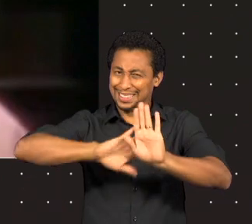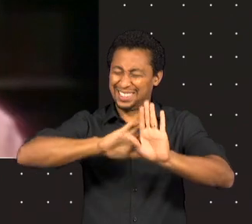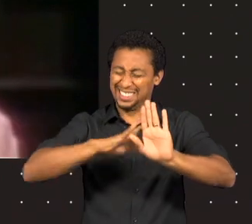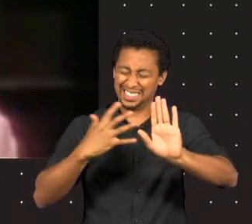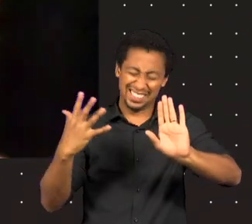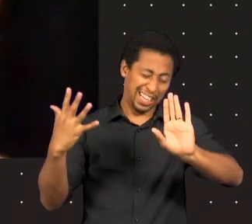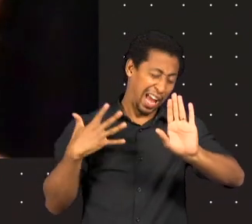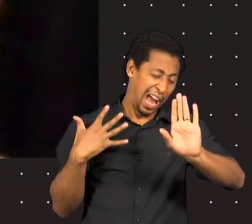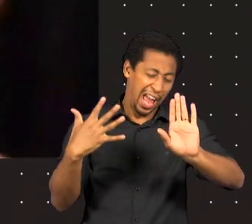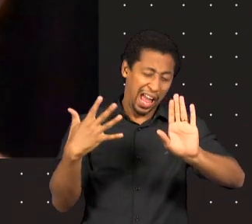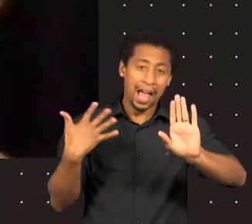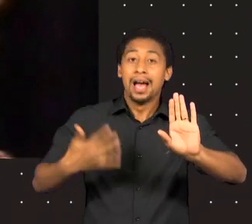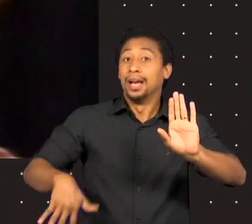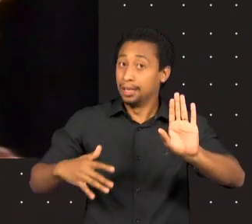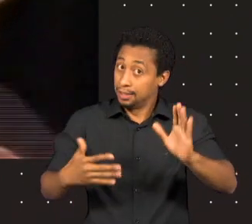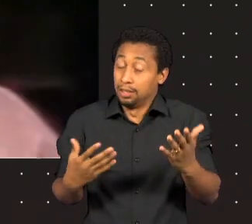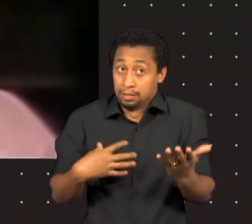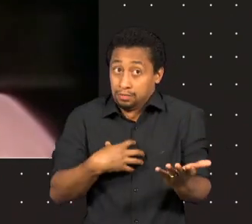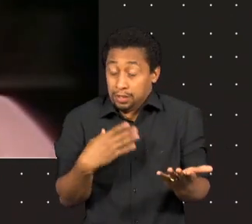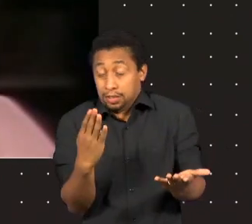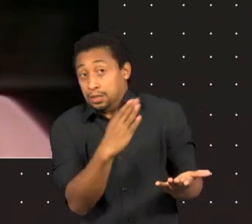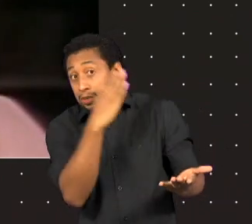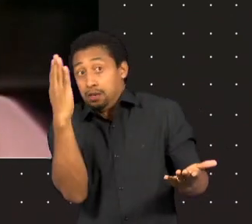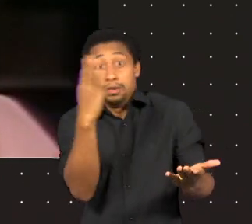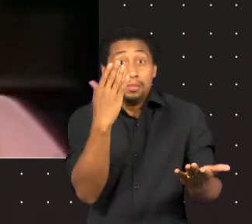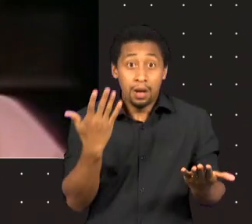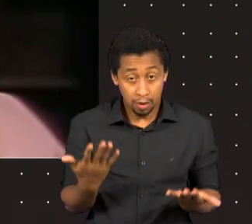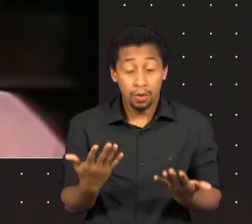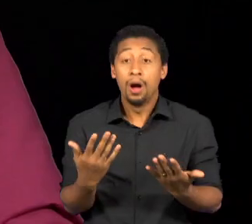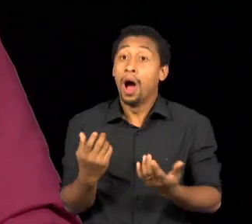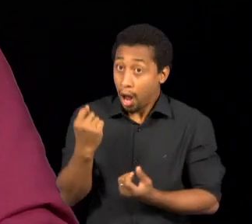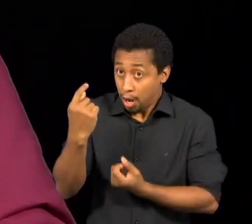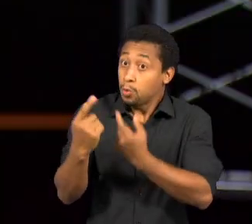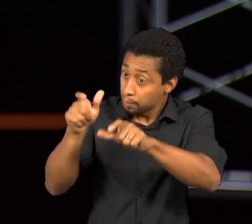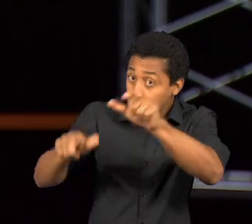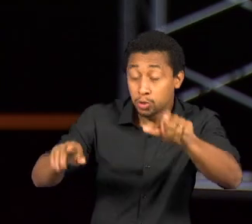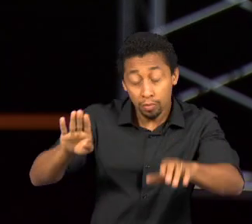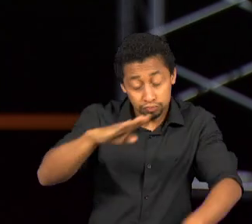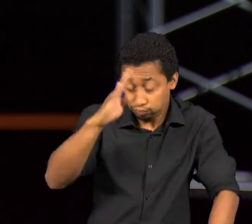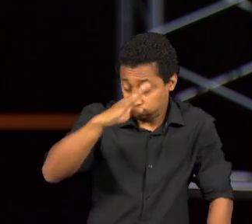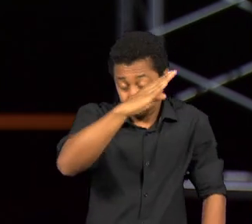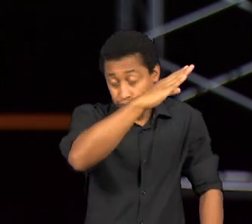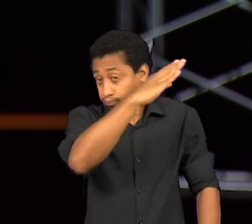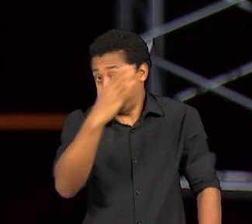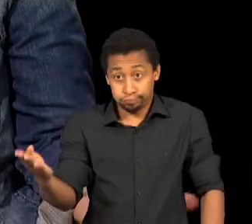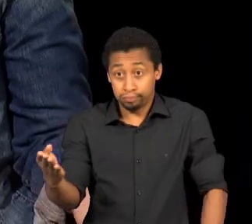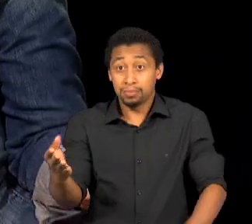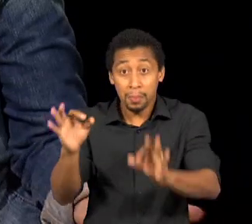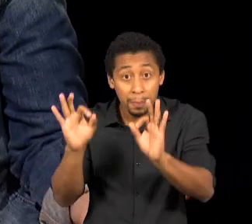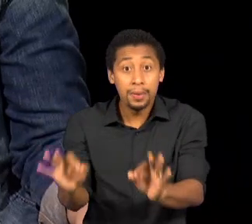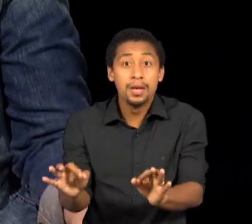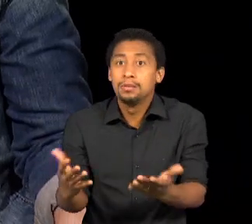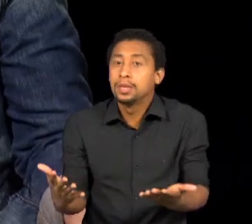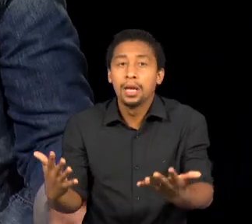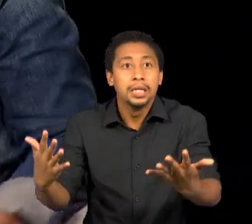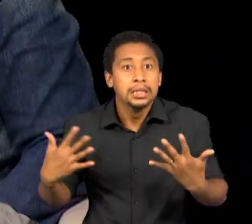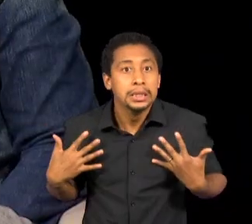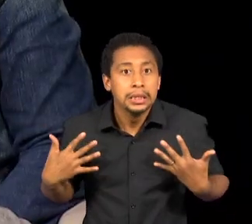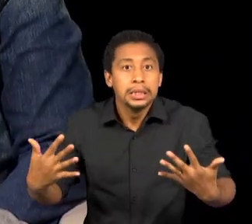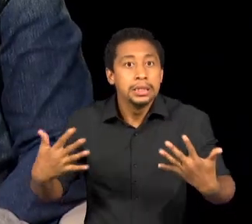que eu vou aguentar? Passando mal. Teve gente que desmaiou no estúdio, porque realmente era muito, muito